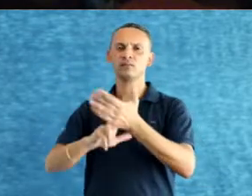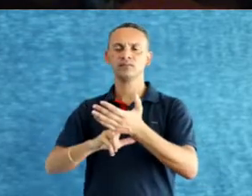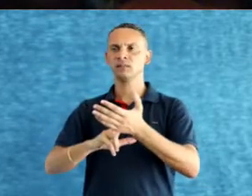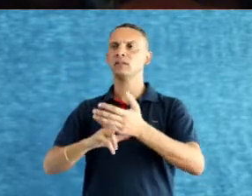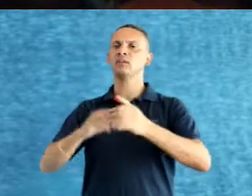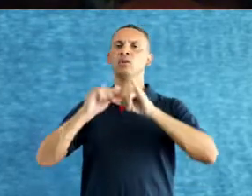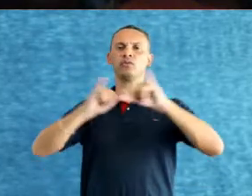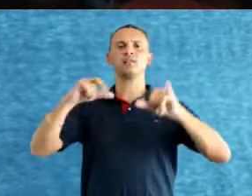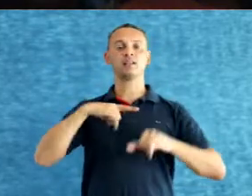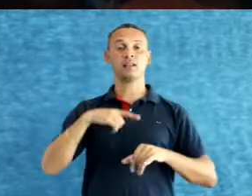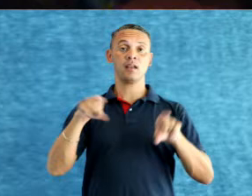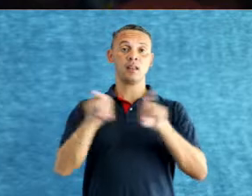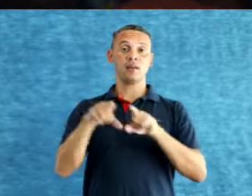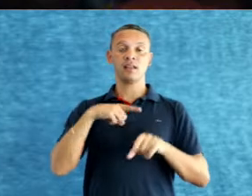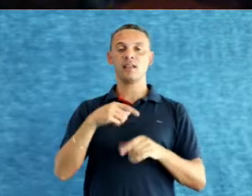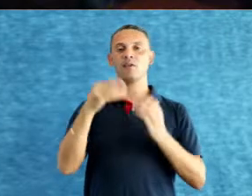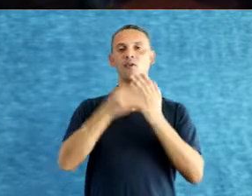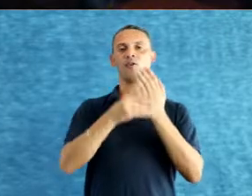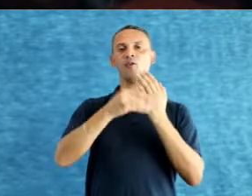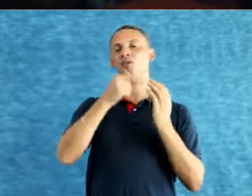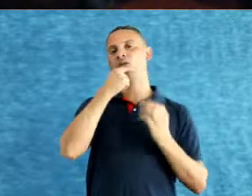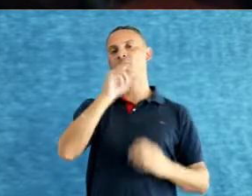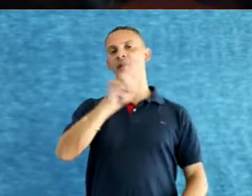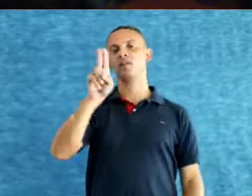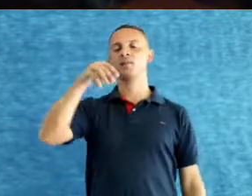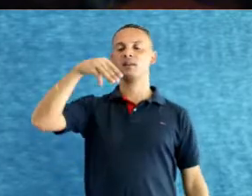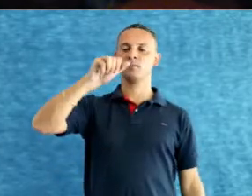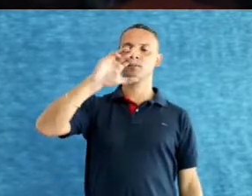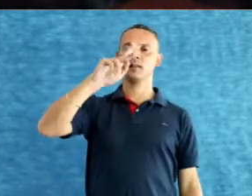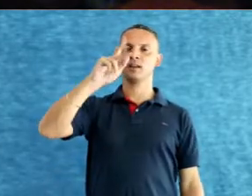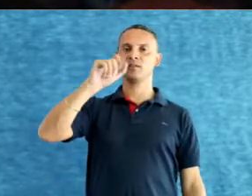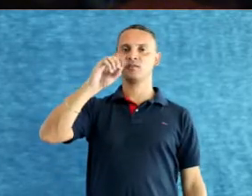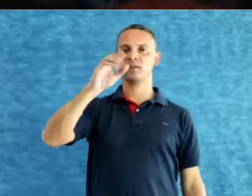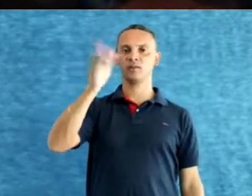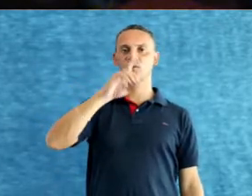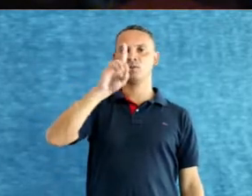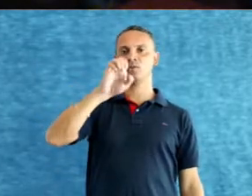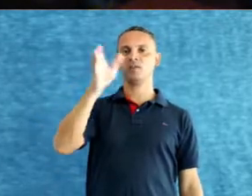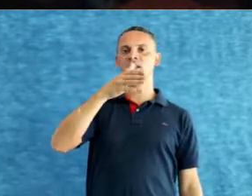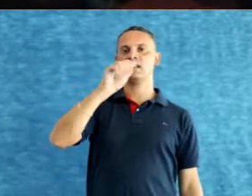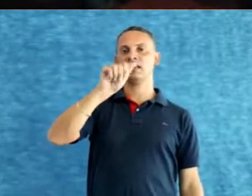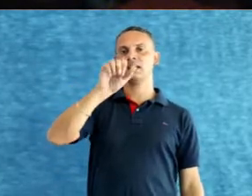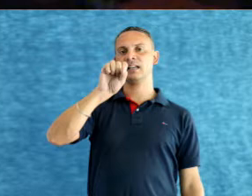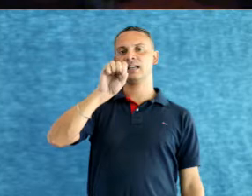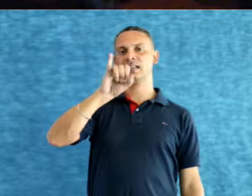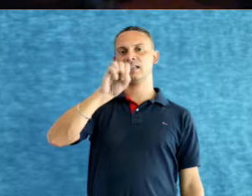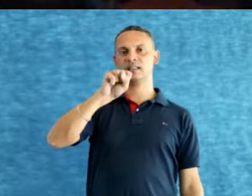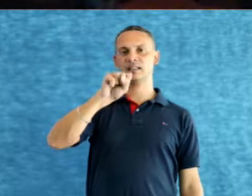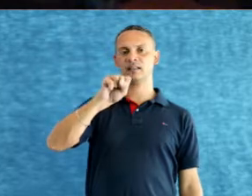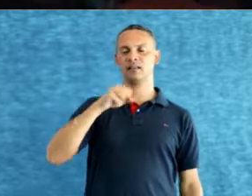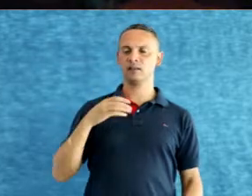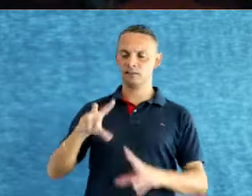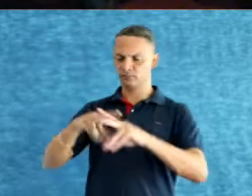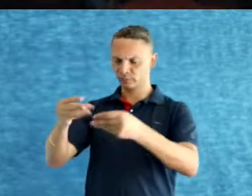crônicas de Machado. Pode até ter comentado depois. Se ele tivesse lido 3 anos na Itália,